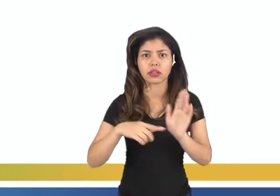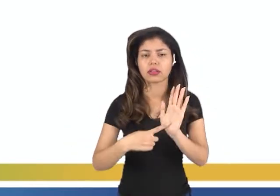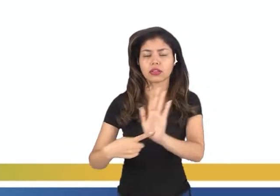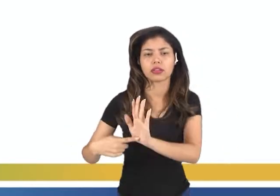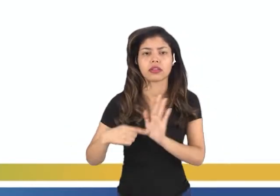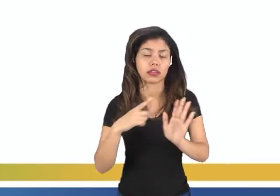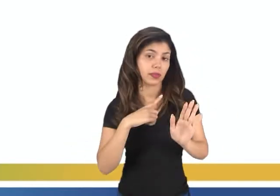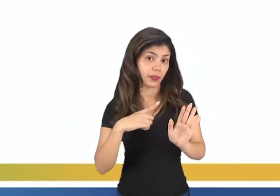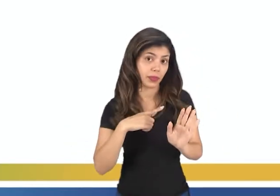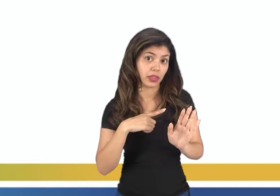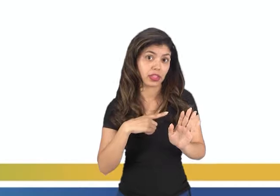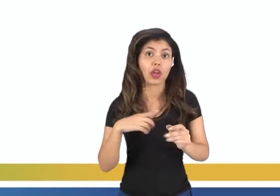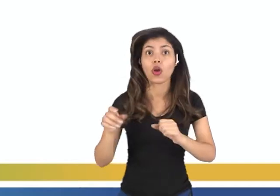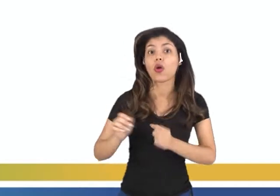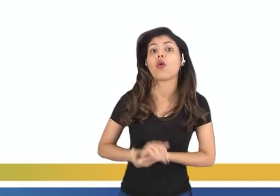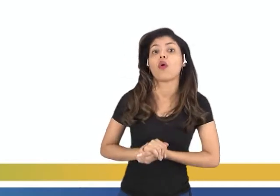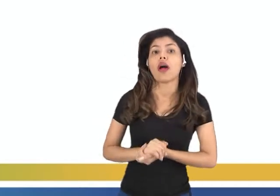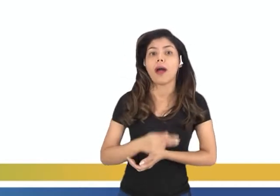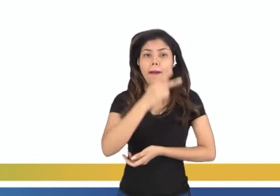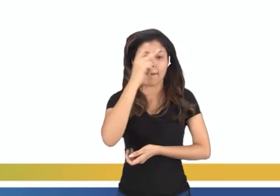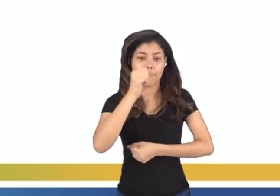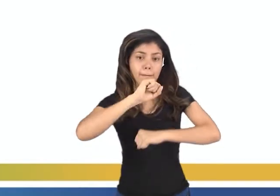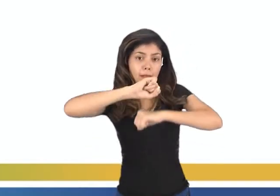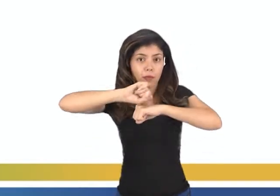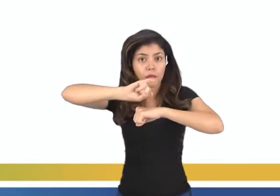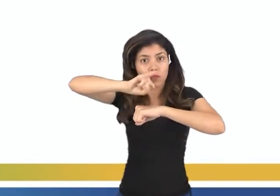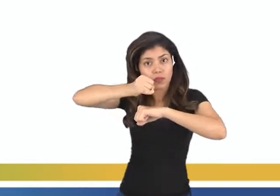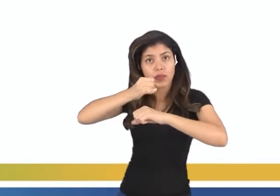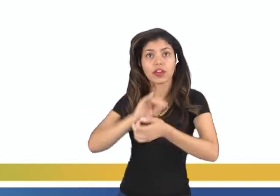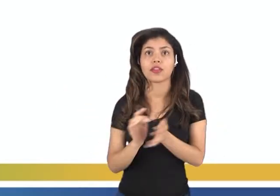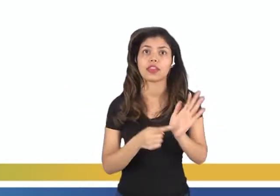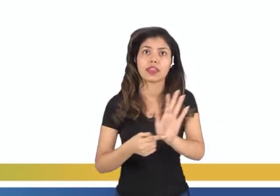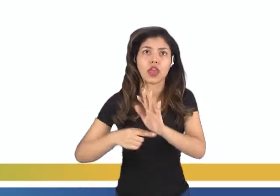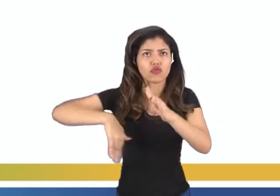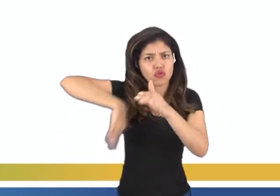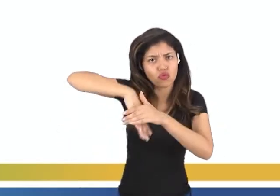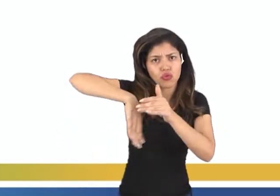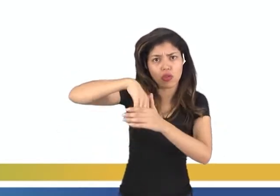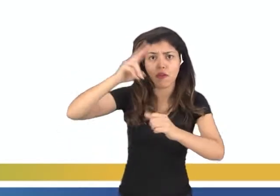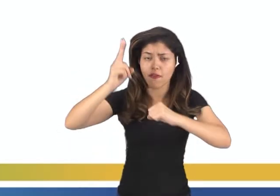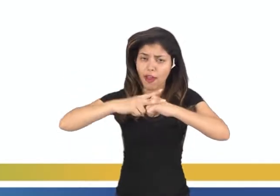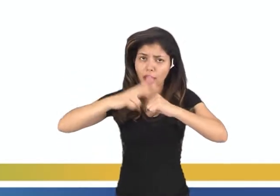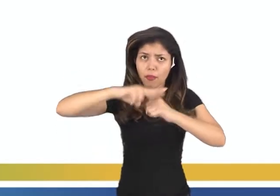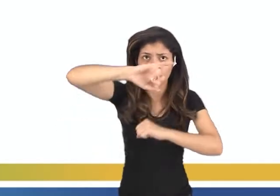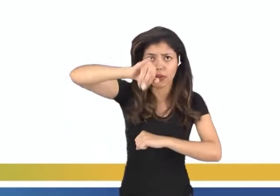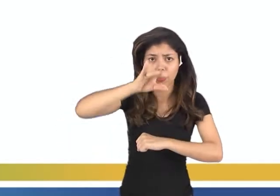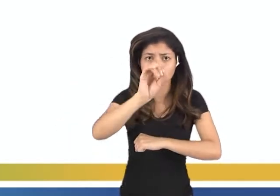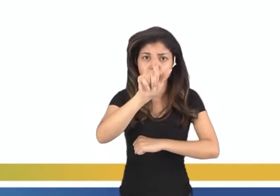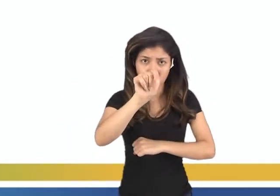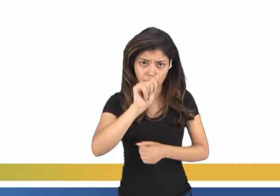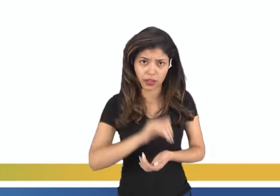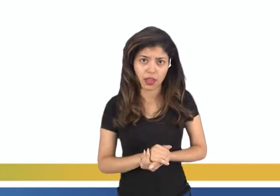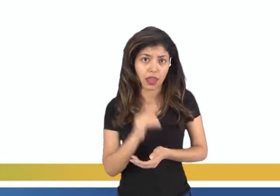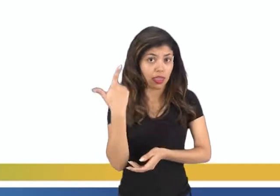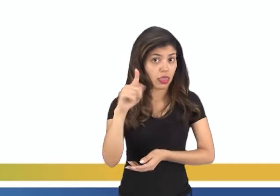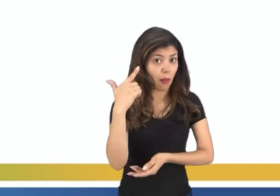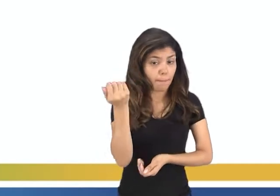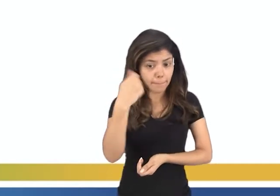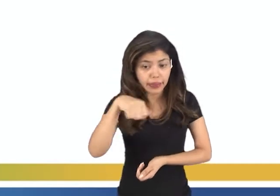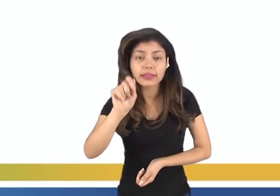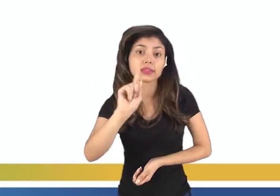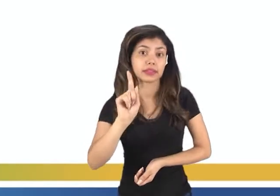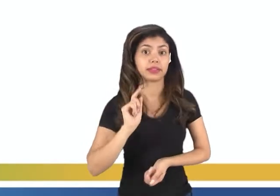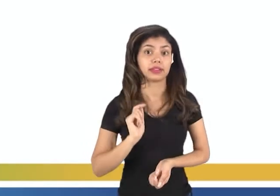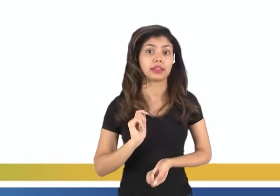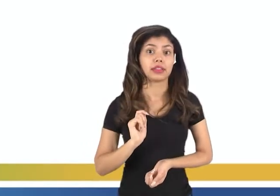temos o sujeito, essa galera, e o verbo ali joga, né? Que está na forma intransitiva. Então, ali não há necessidade